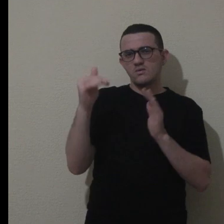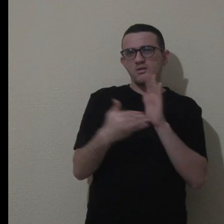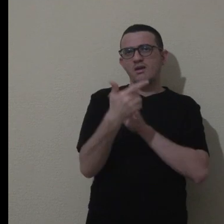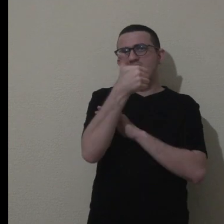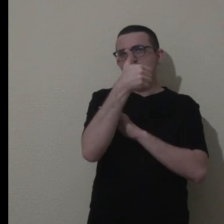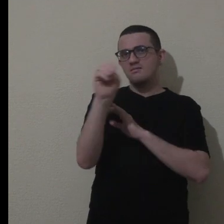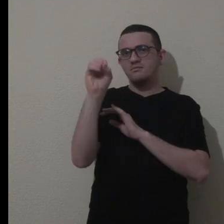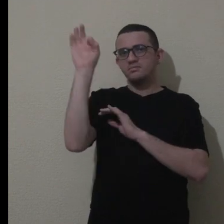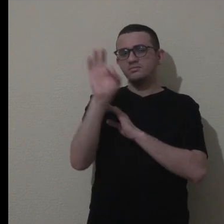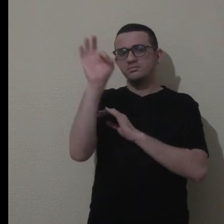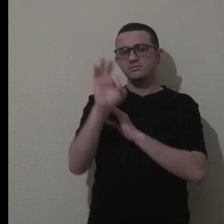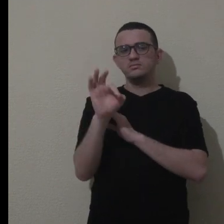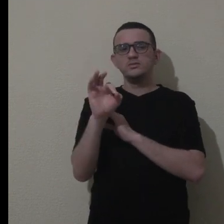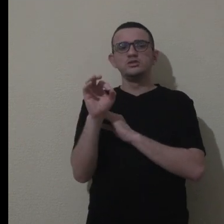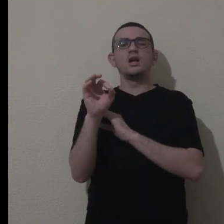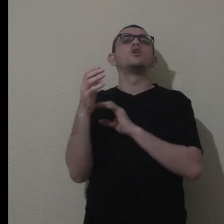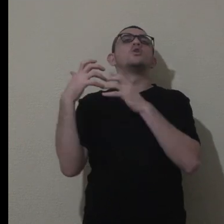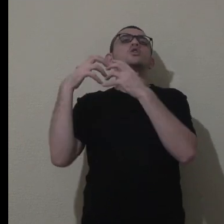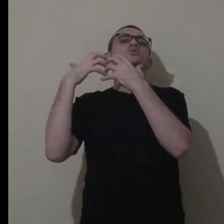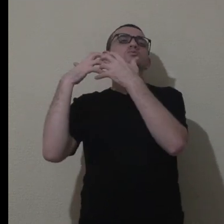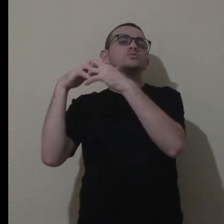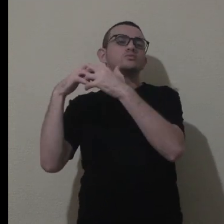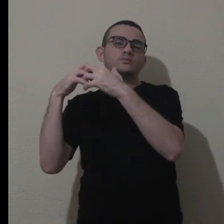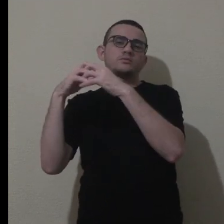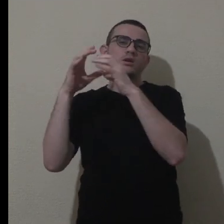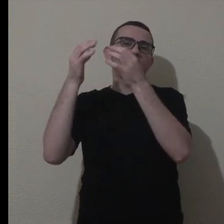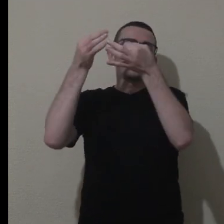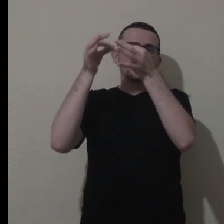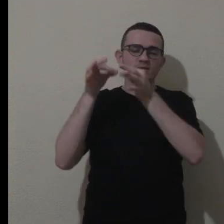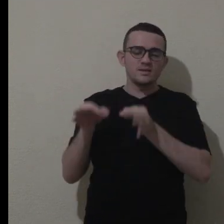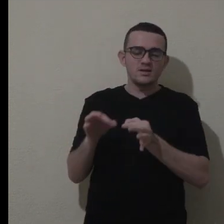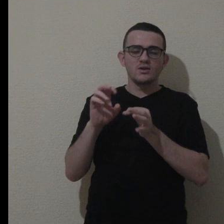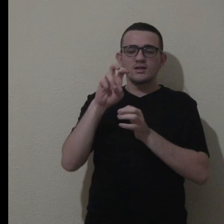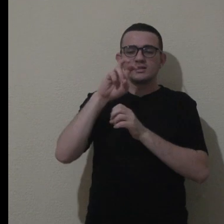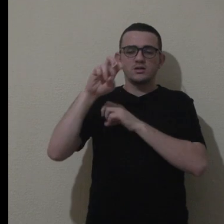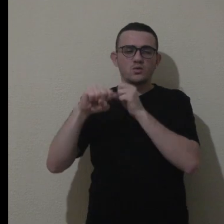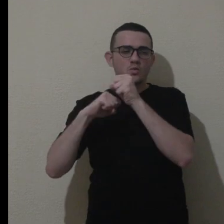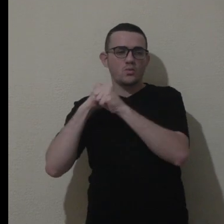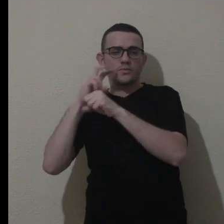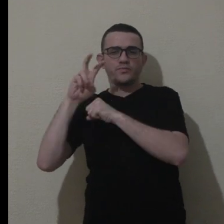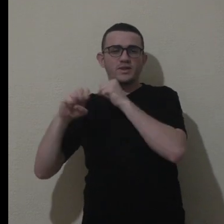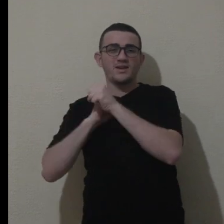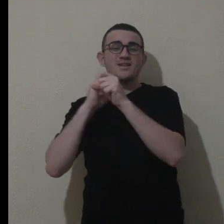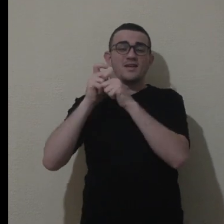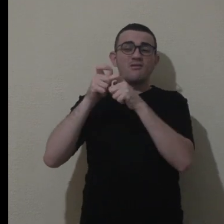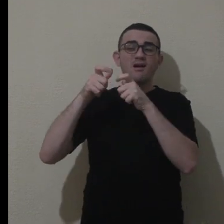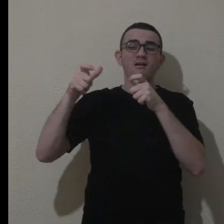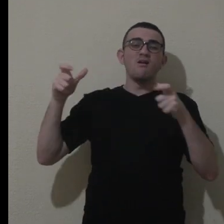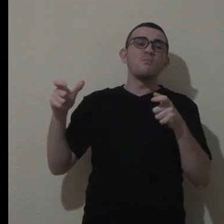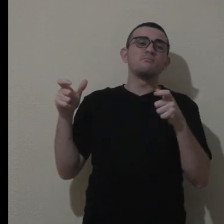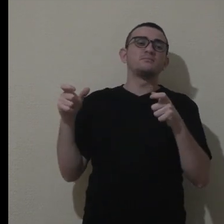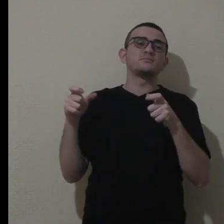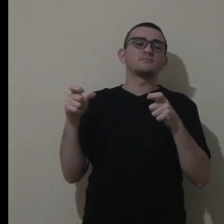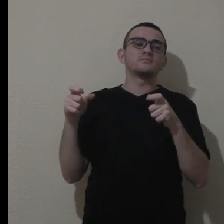7% a 10%, conforme for, da nossa estrutura cerebral por, né, cada 5 anos, e elas vão se acentuando,